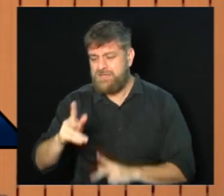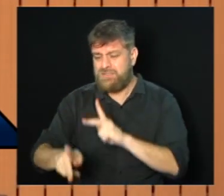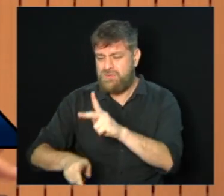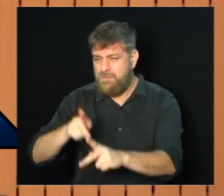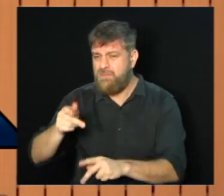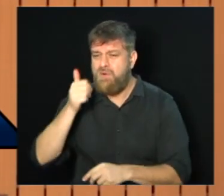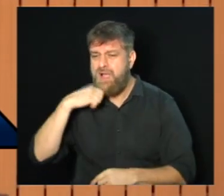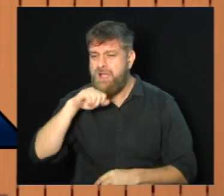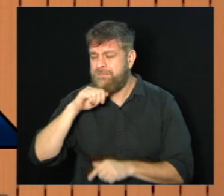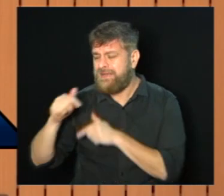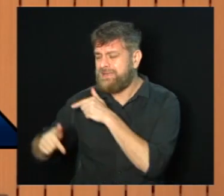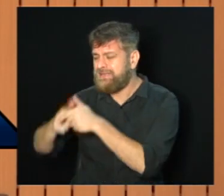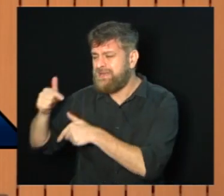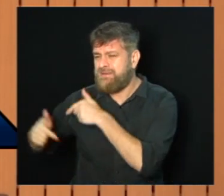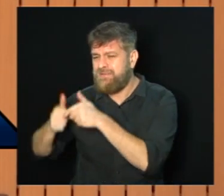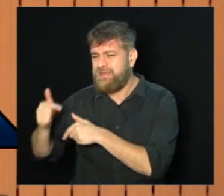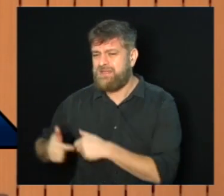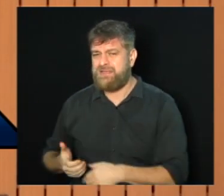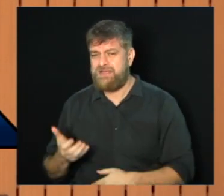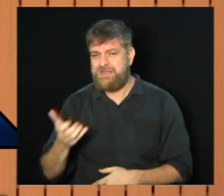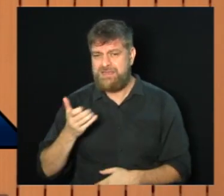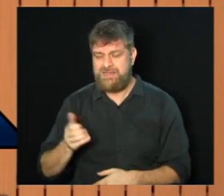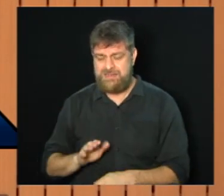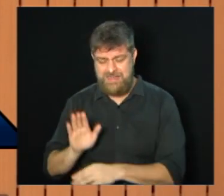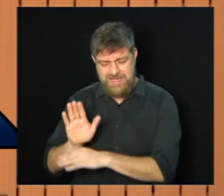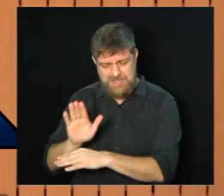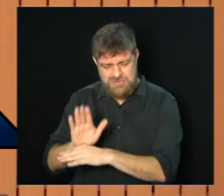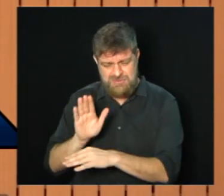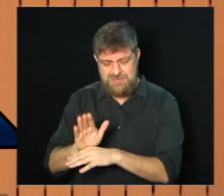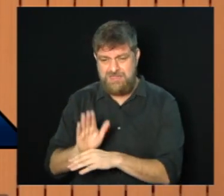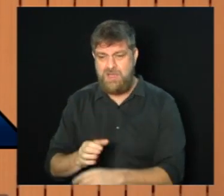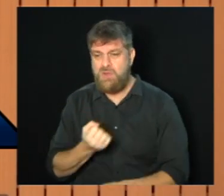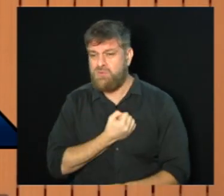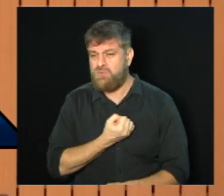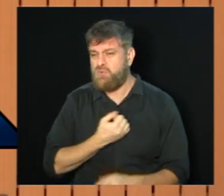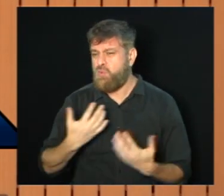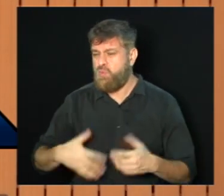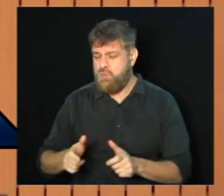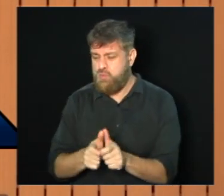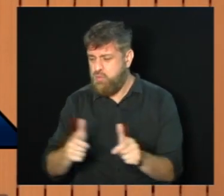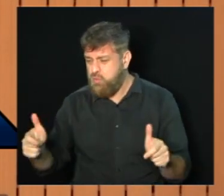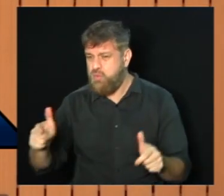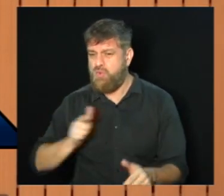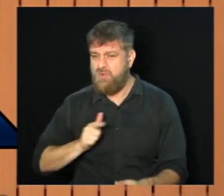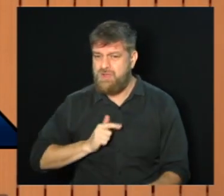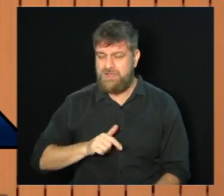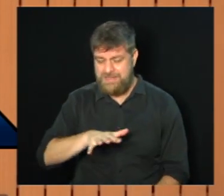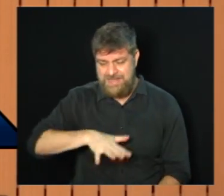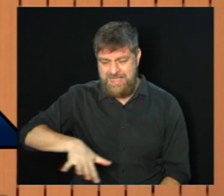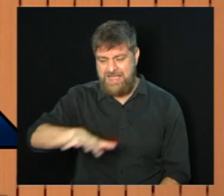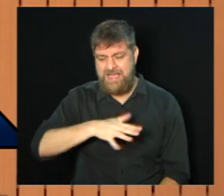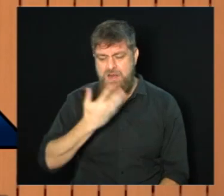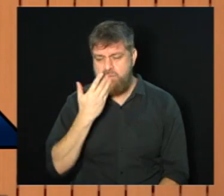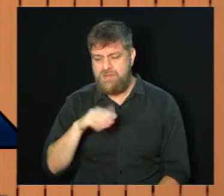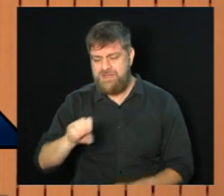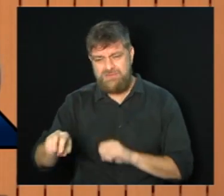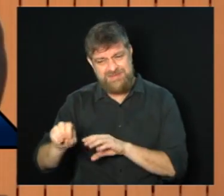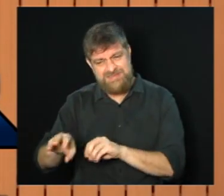das mães trabalhadoras e pretende atender o maior número de crianças que tem na educação infantil um